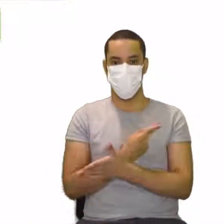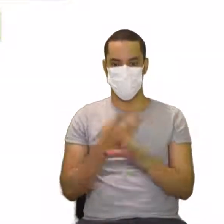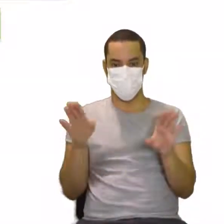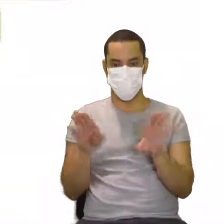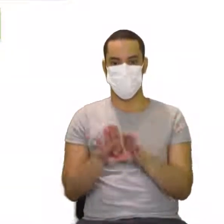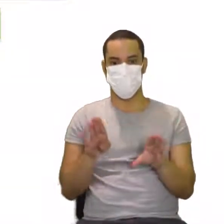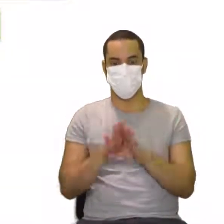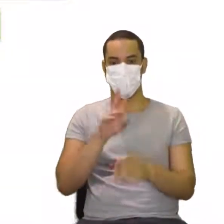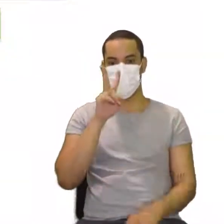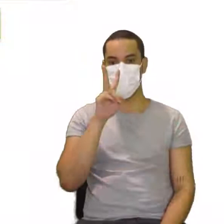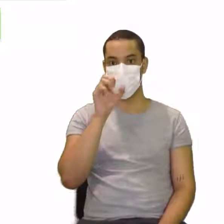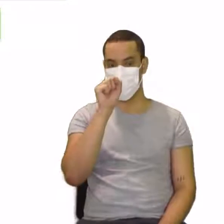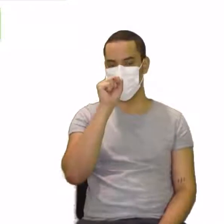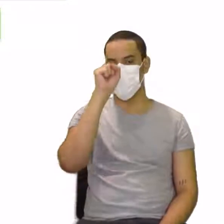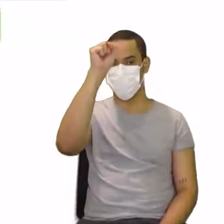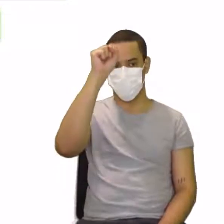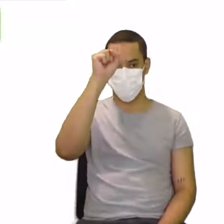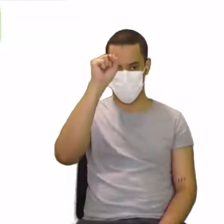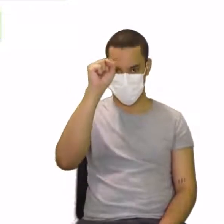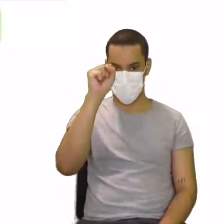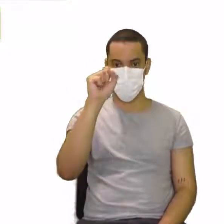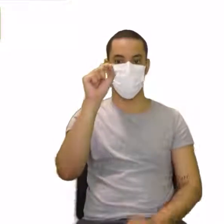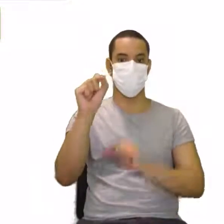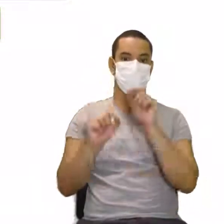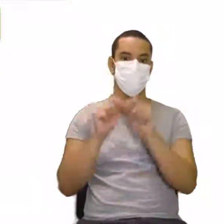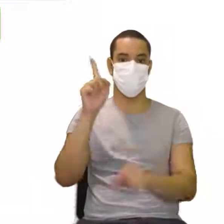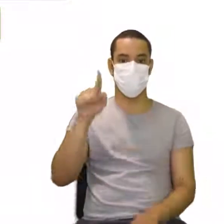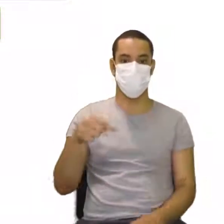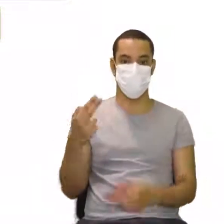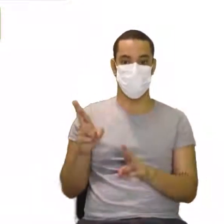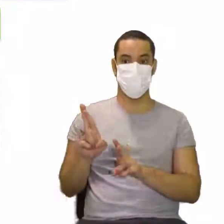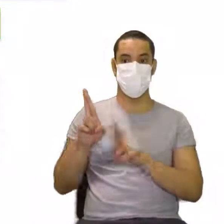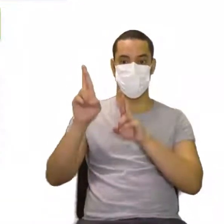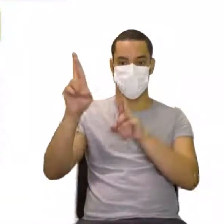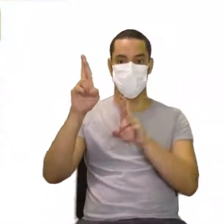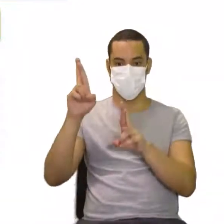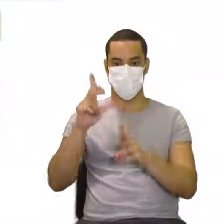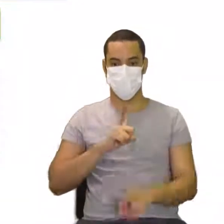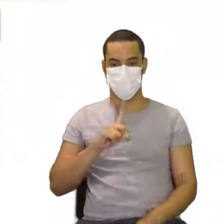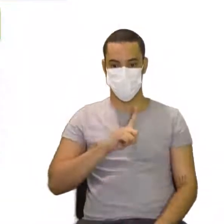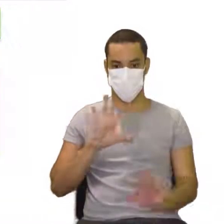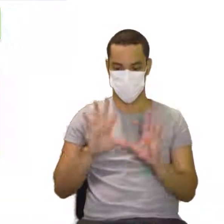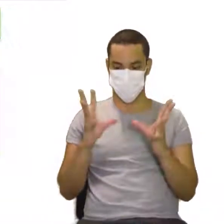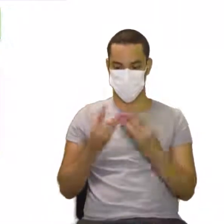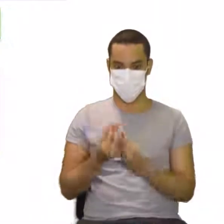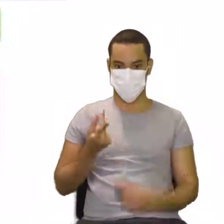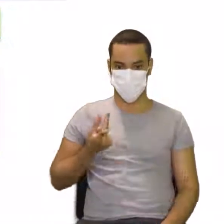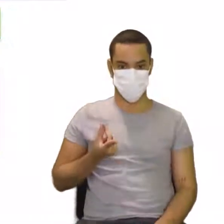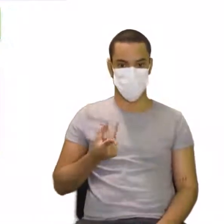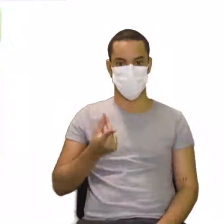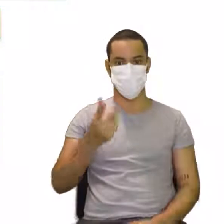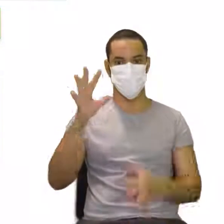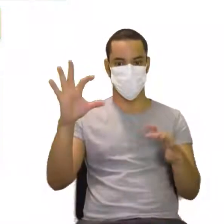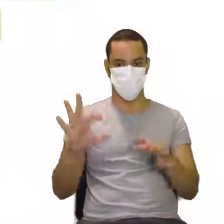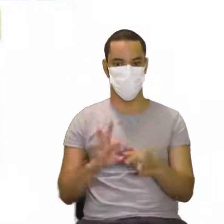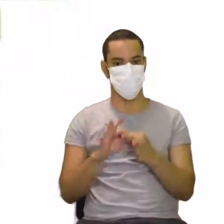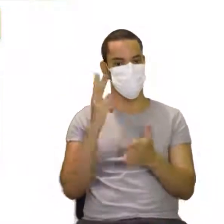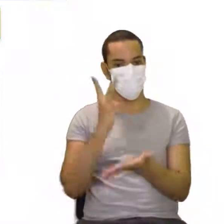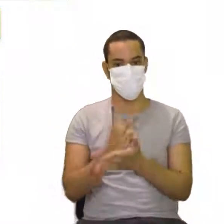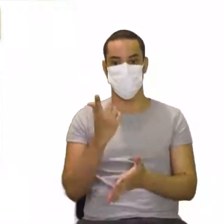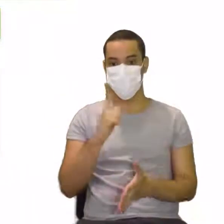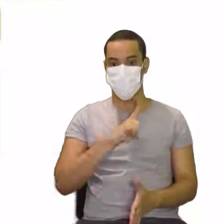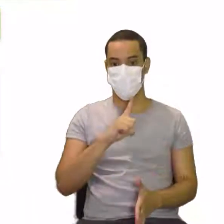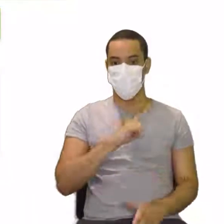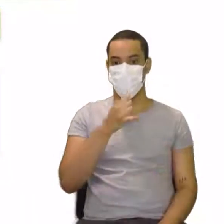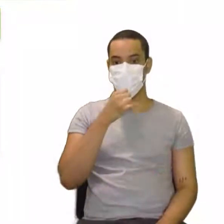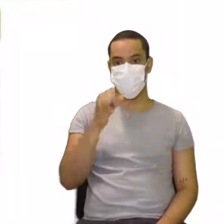a força nuclear forte é aquela responsável pelo quê? Por manter as partículas do núcleo unidas, mesmo que tenham